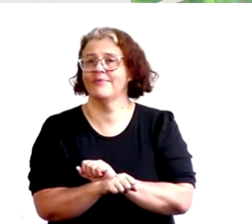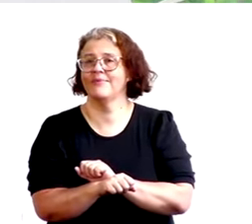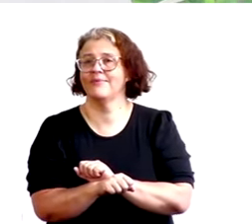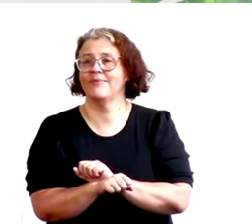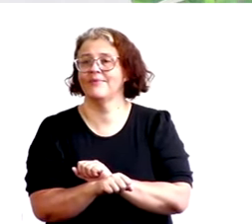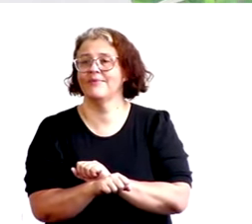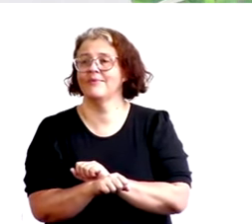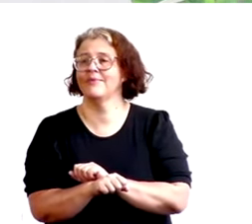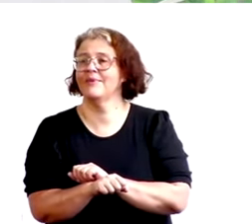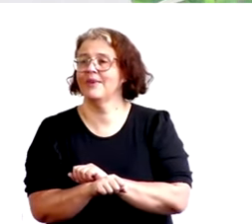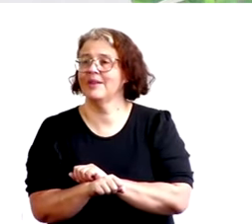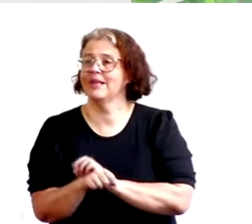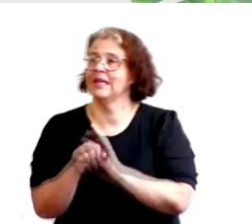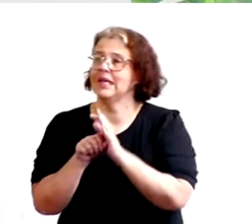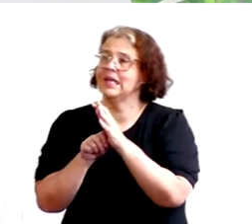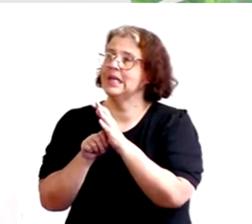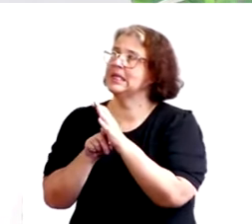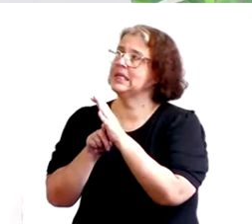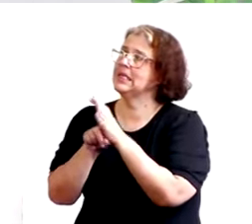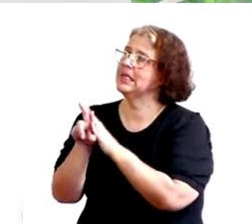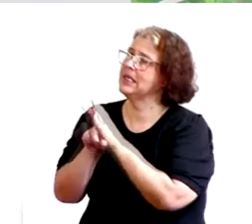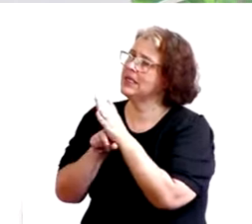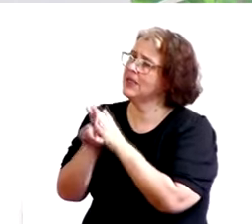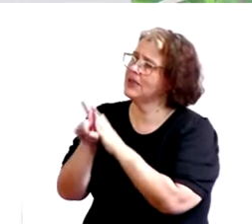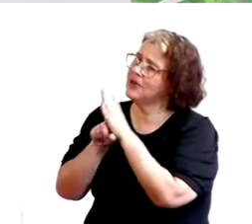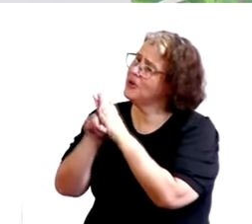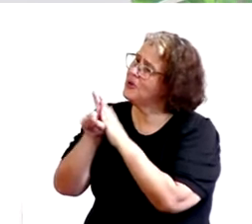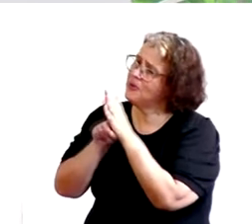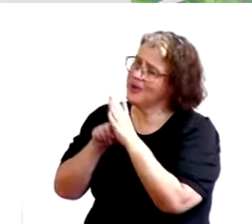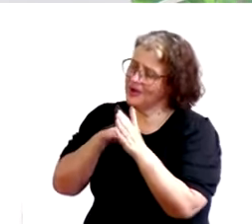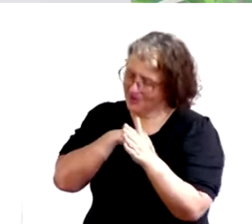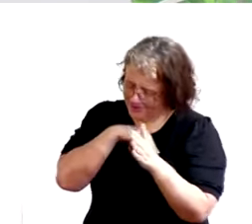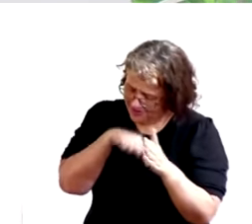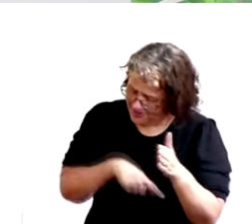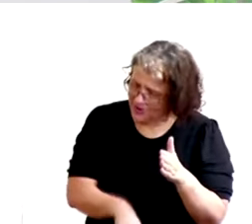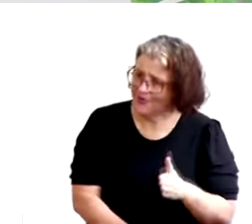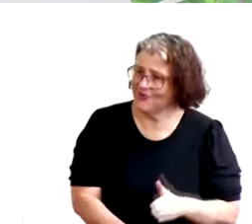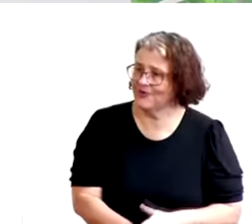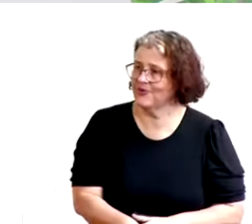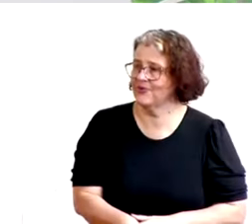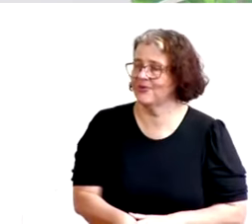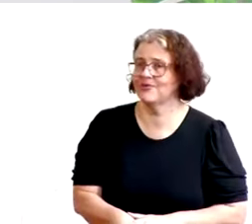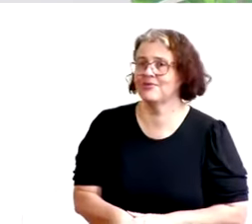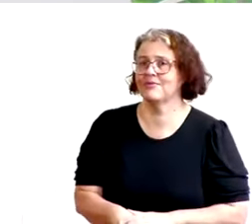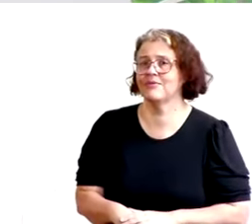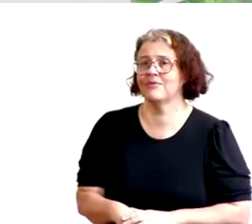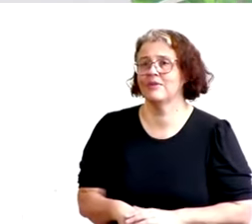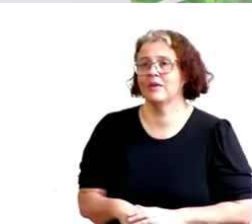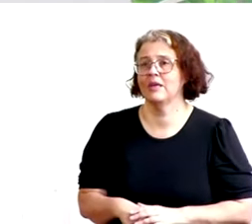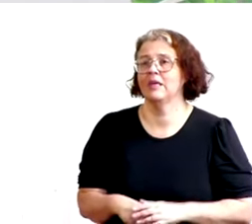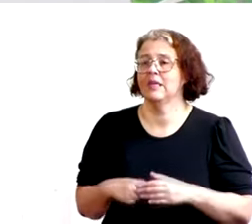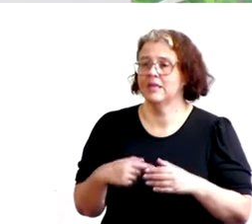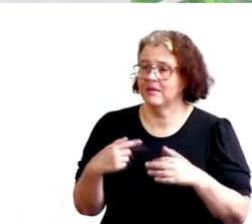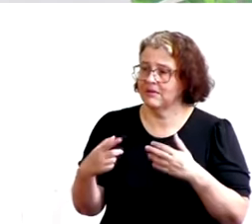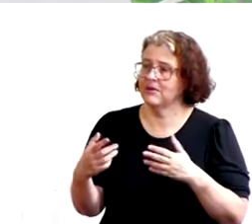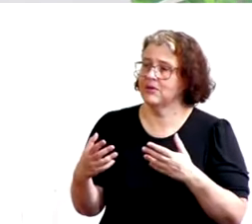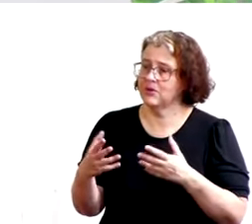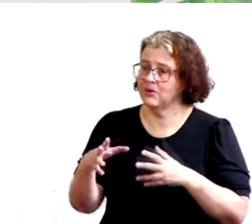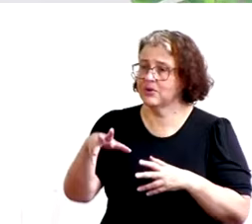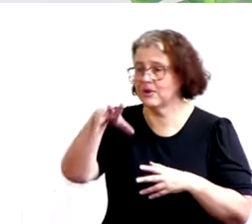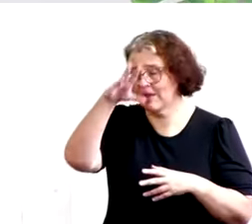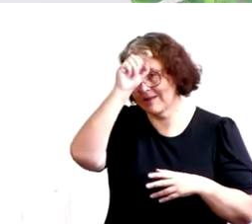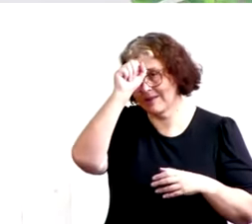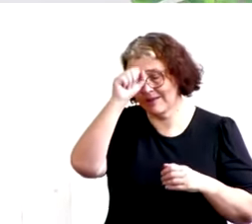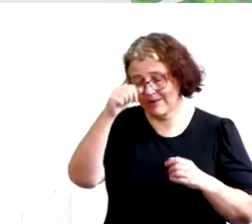profundo ainda os seus pensamentos estão atrelados a uma espécie de padrão que se repete esse exercício